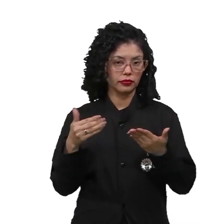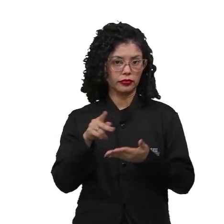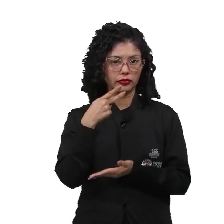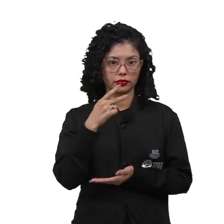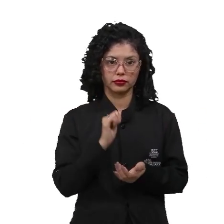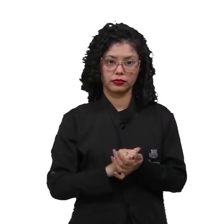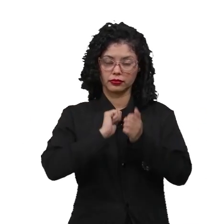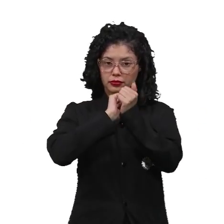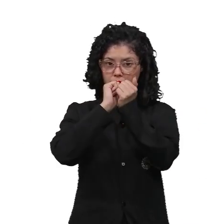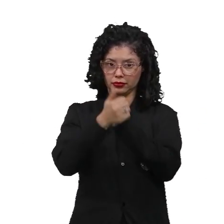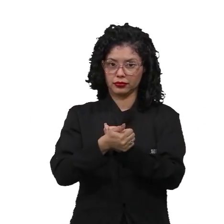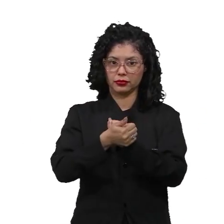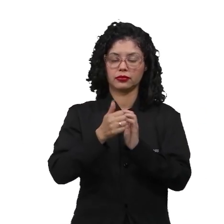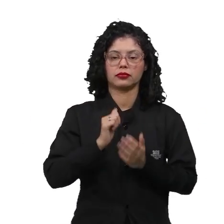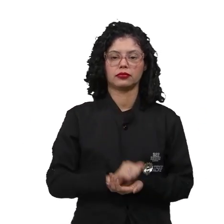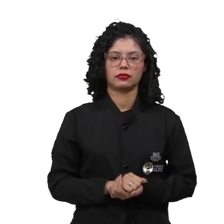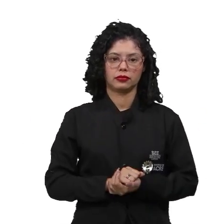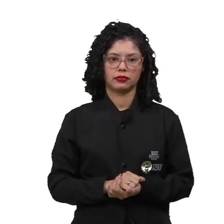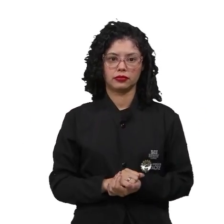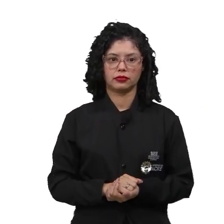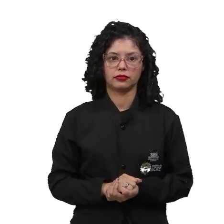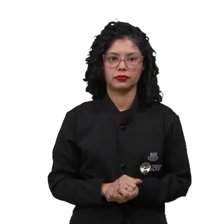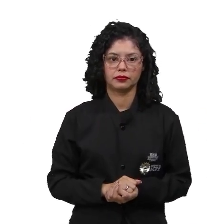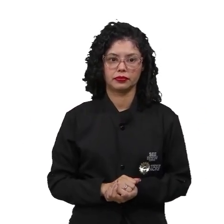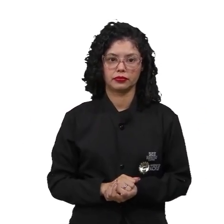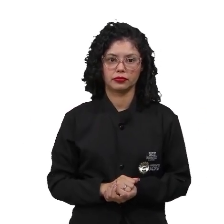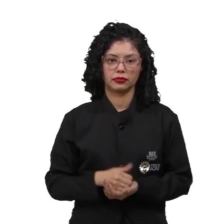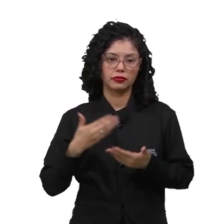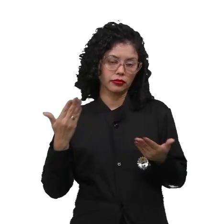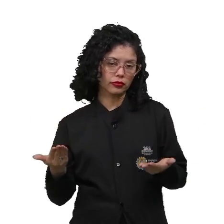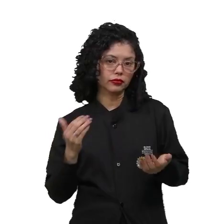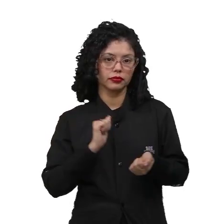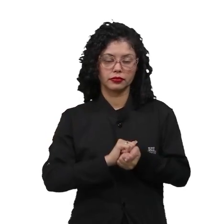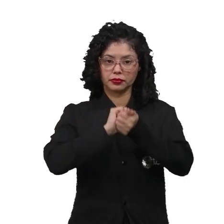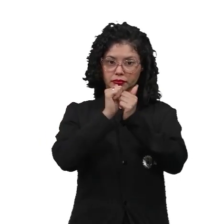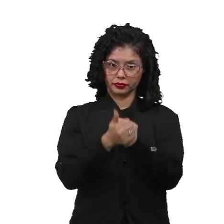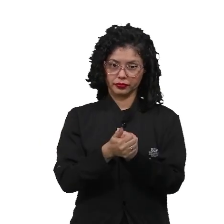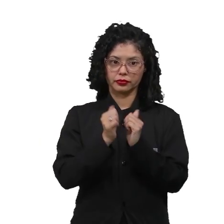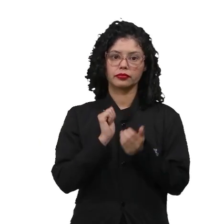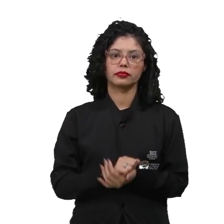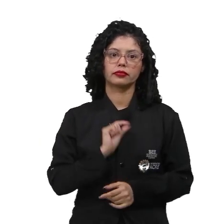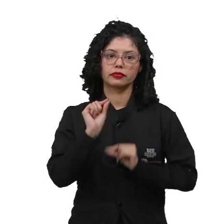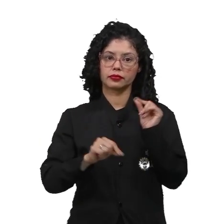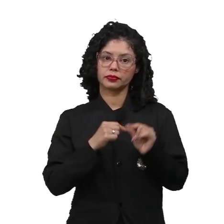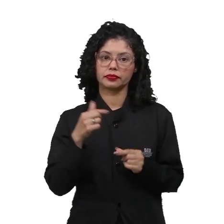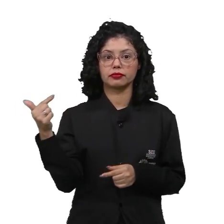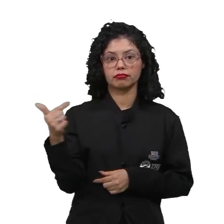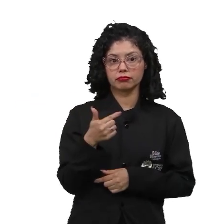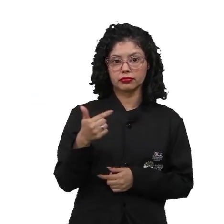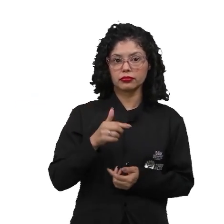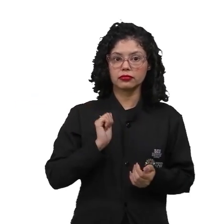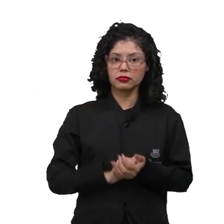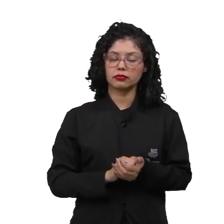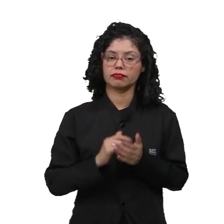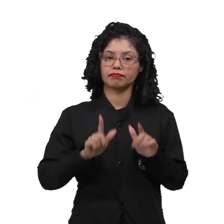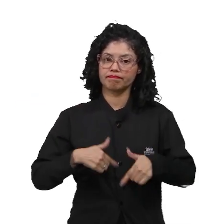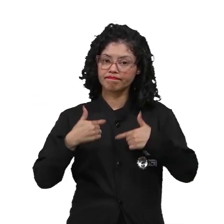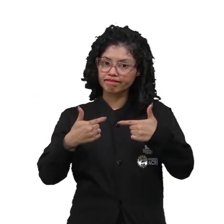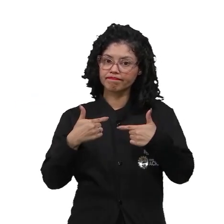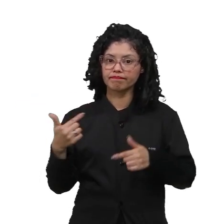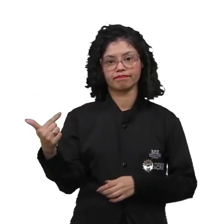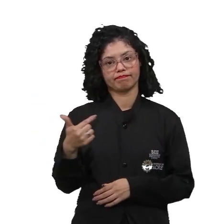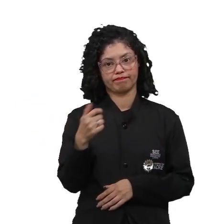gente vai falar sobre a imunidade adaptativa. Então a imunidade adaptativa, a gente vai ser o quê? A segunda linha de